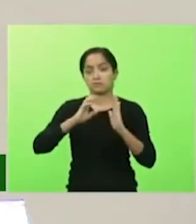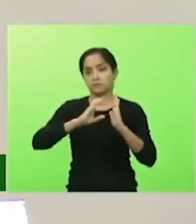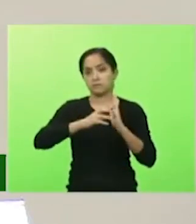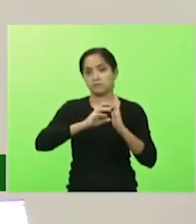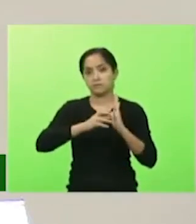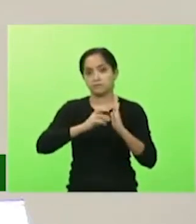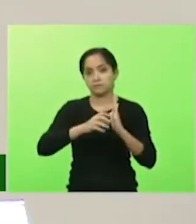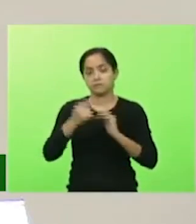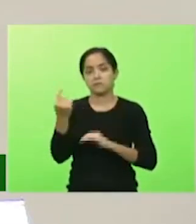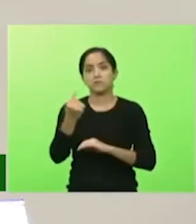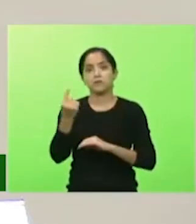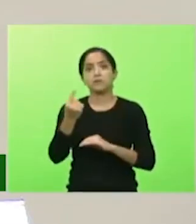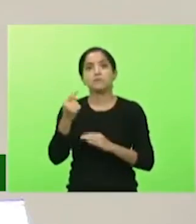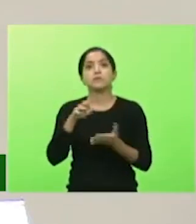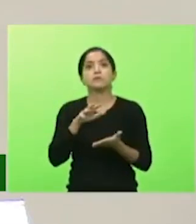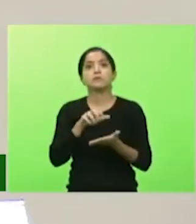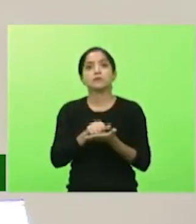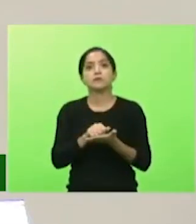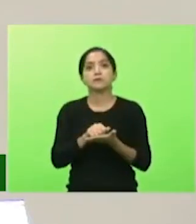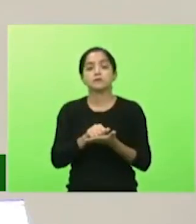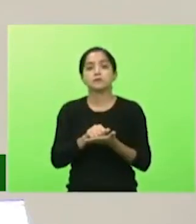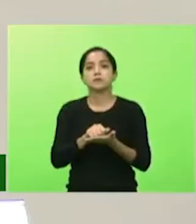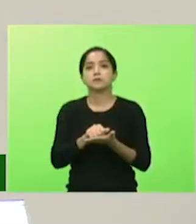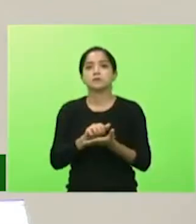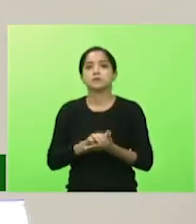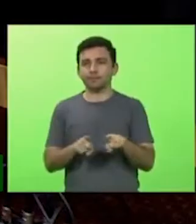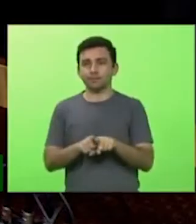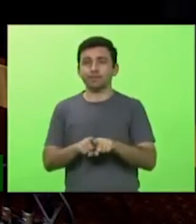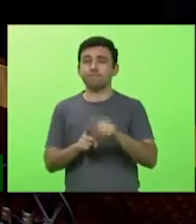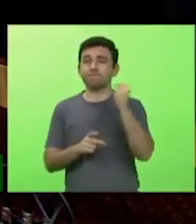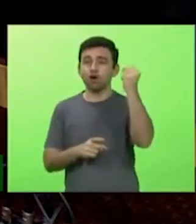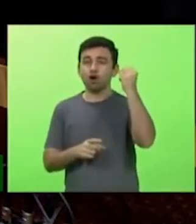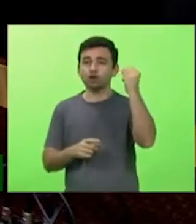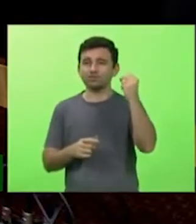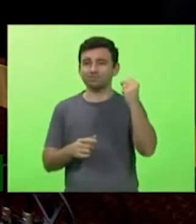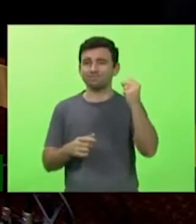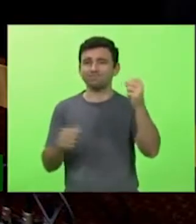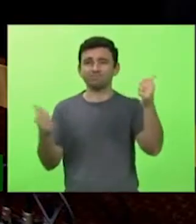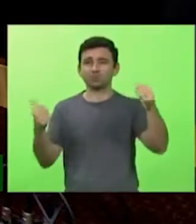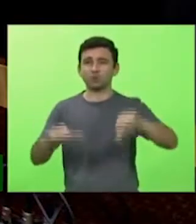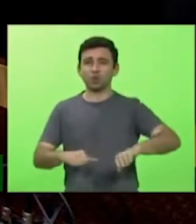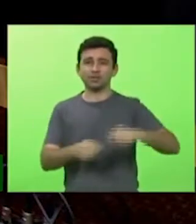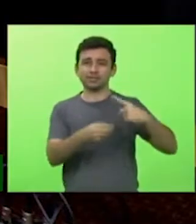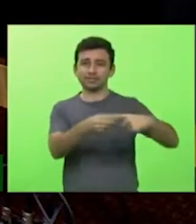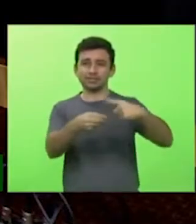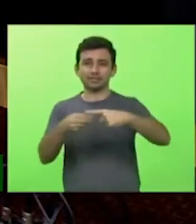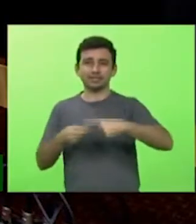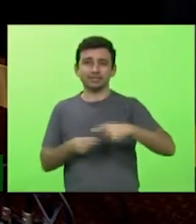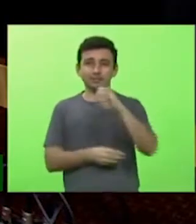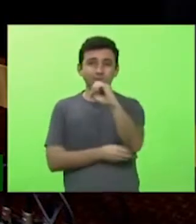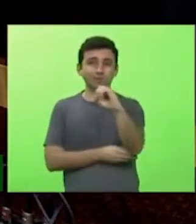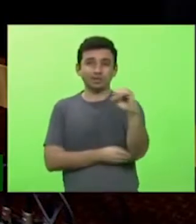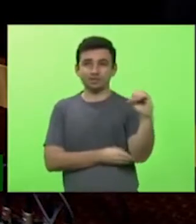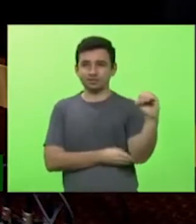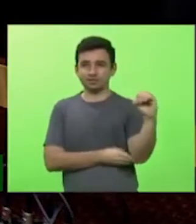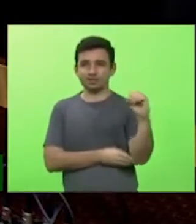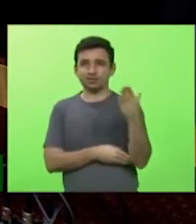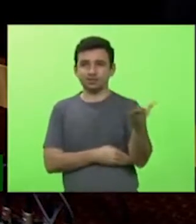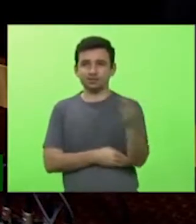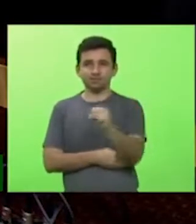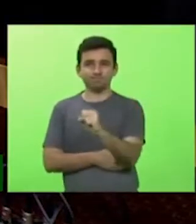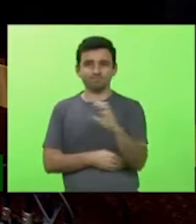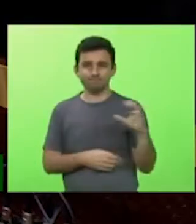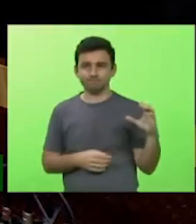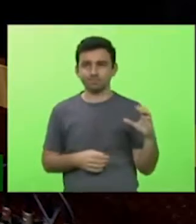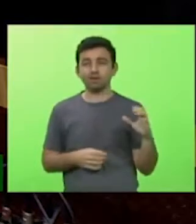das emendas parlamentares propostas ao orçamento do Estado. A PEC permite que os recursos indicados pelos deputados